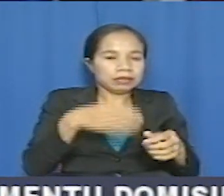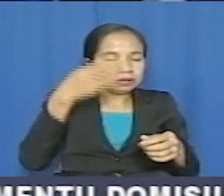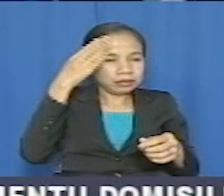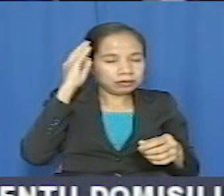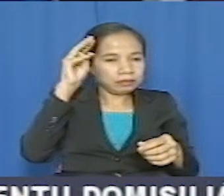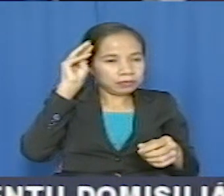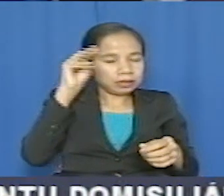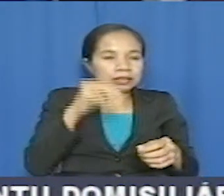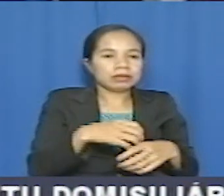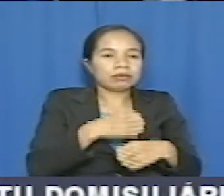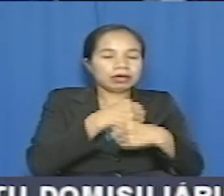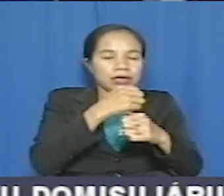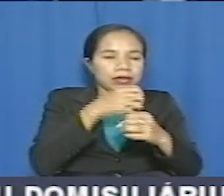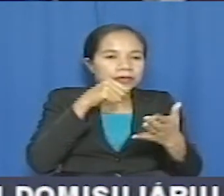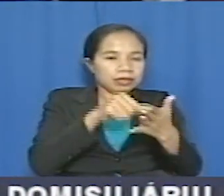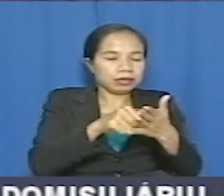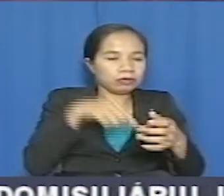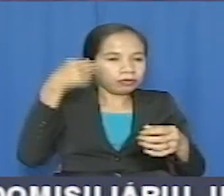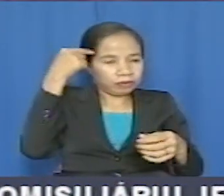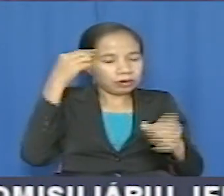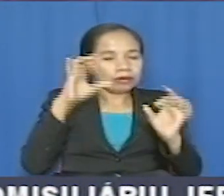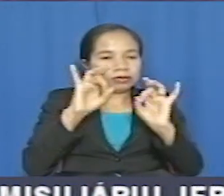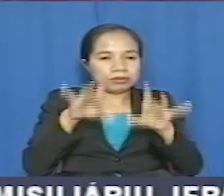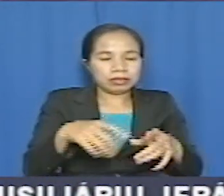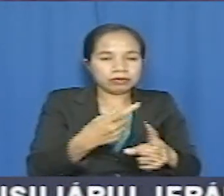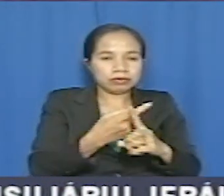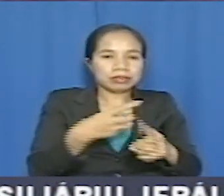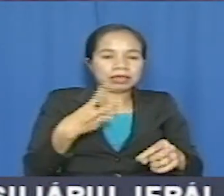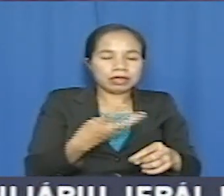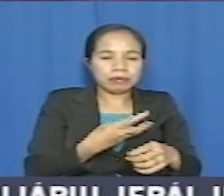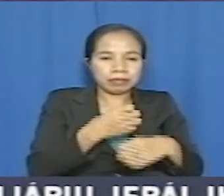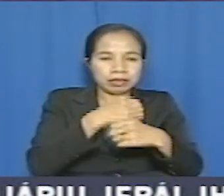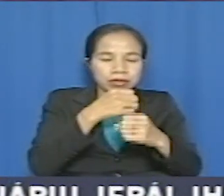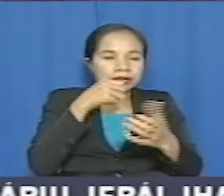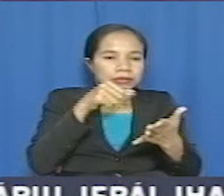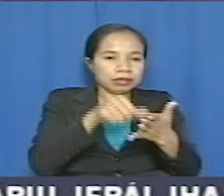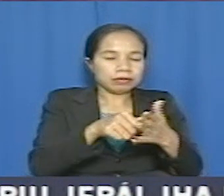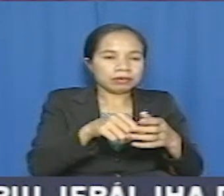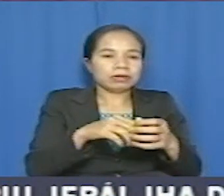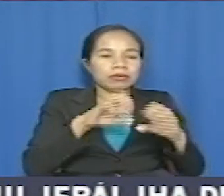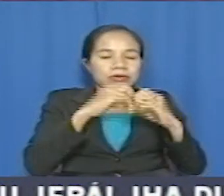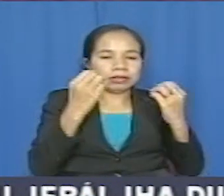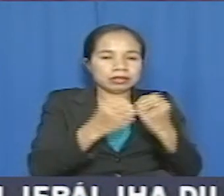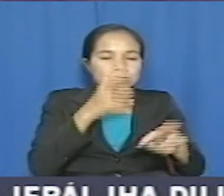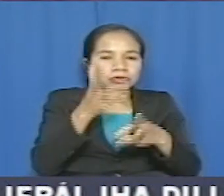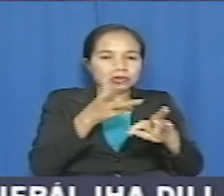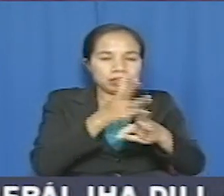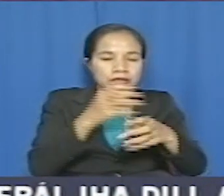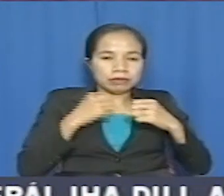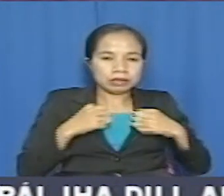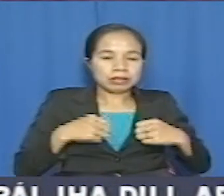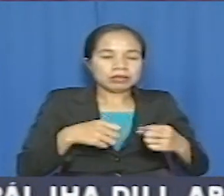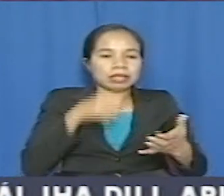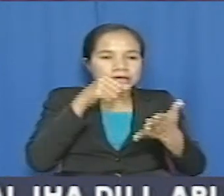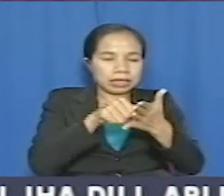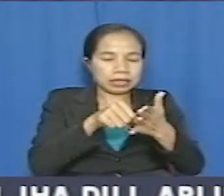ia a governo Austrália e é tempo nessa você a minha parte ao halo pedido ba ia Organização Mundial da Saúde e carta e custeu